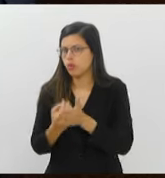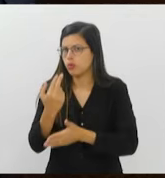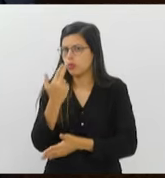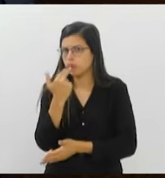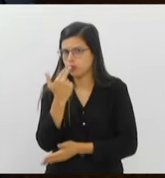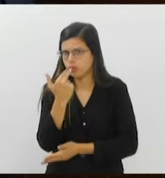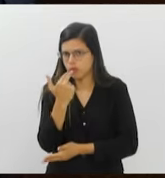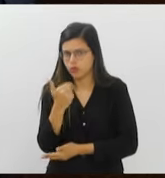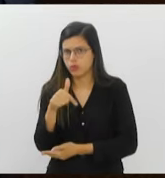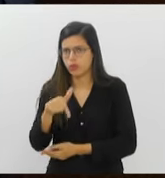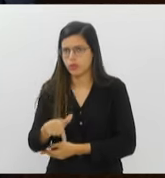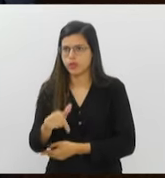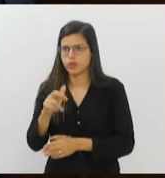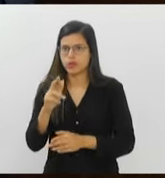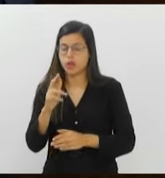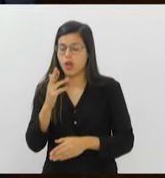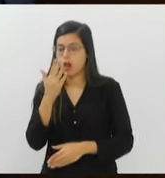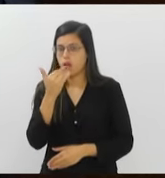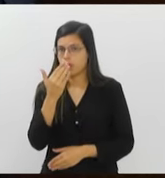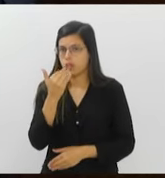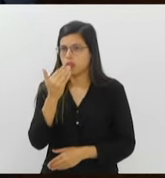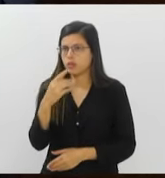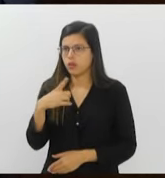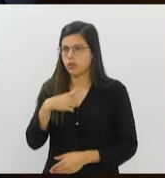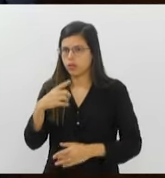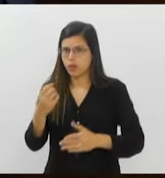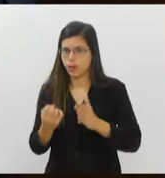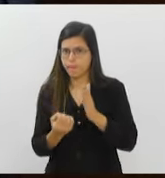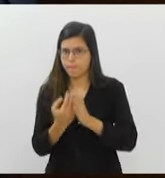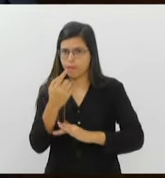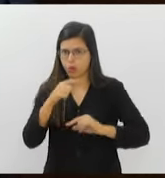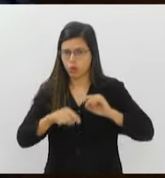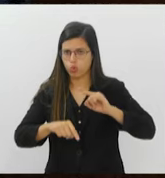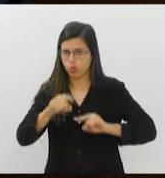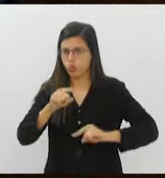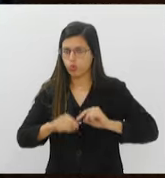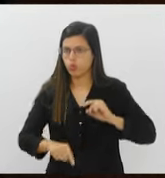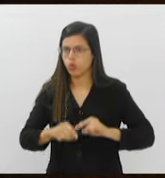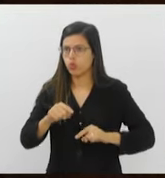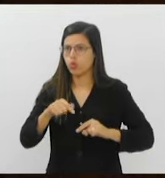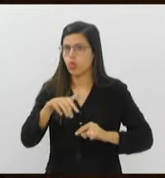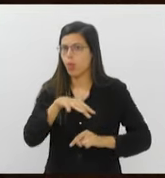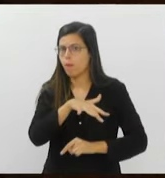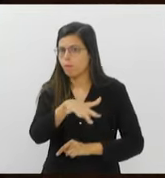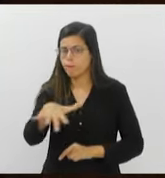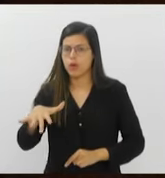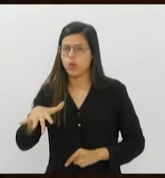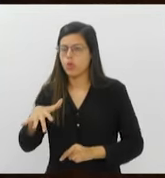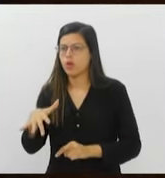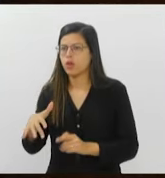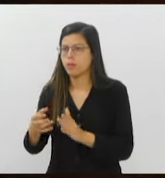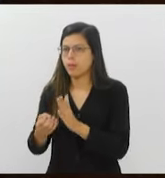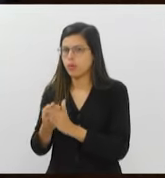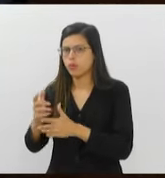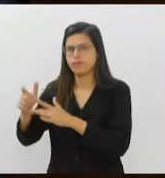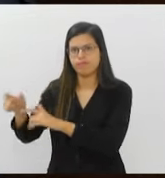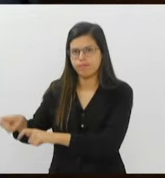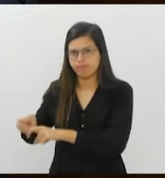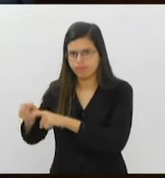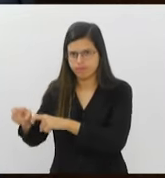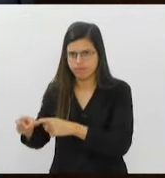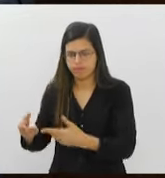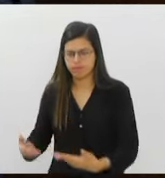nutricionistas refeições que contenham produtos que sejam majoritariamente produzidos por tais